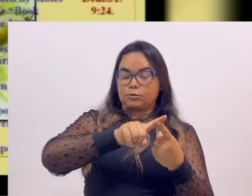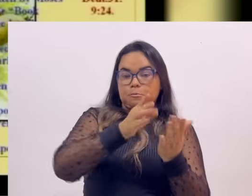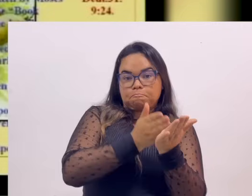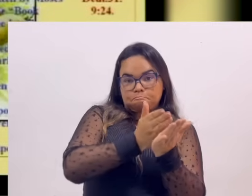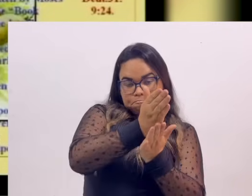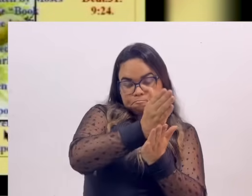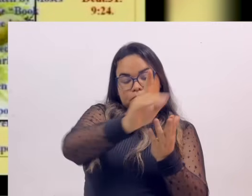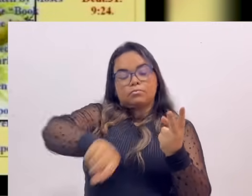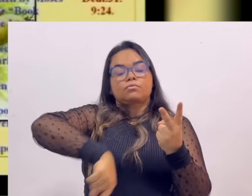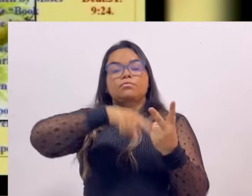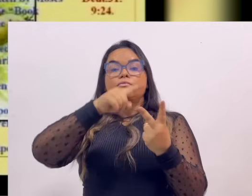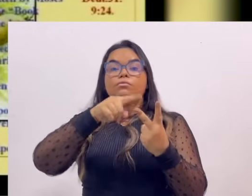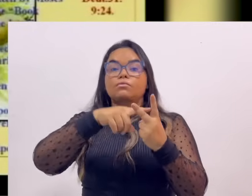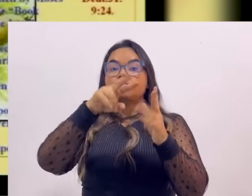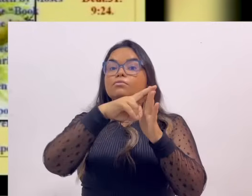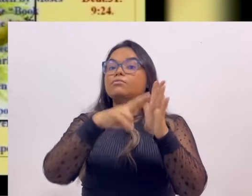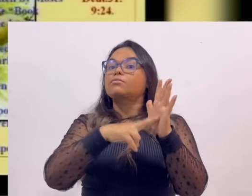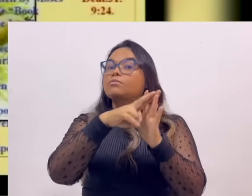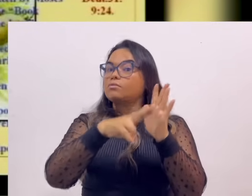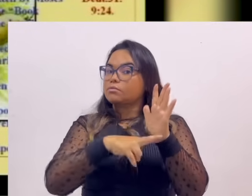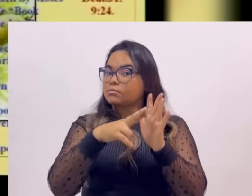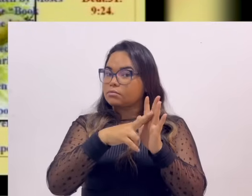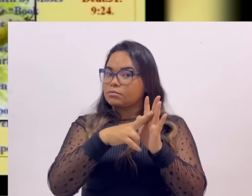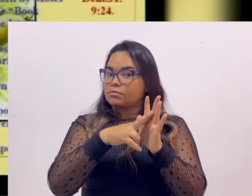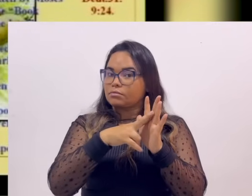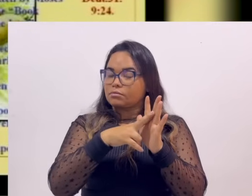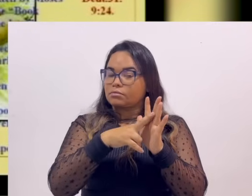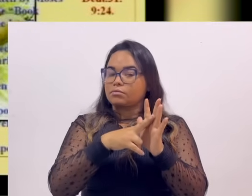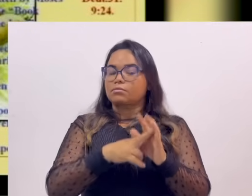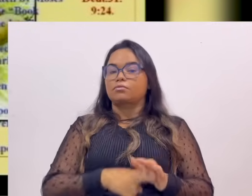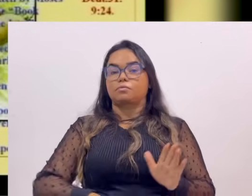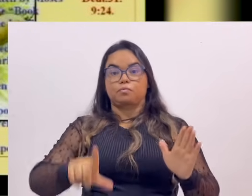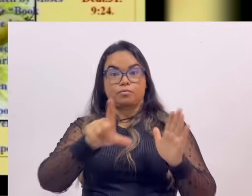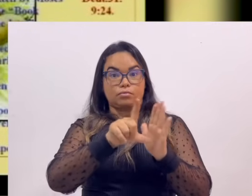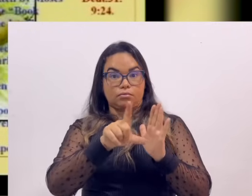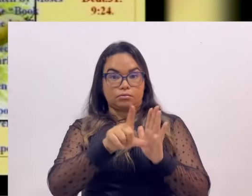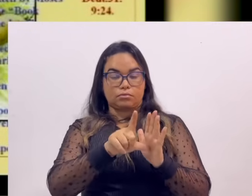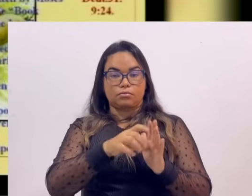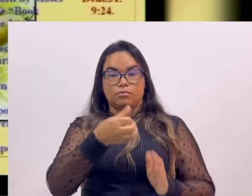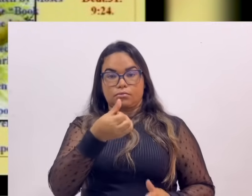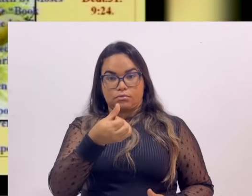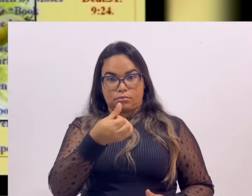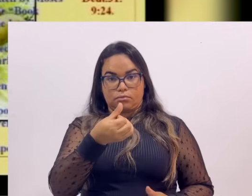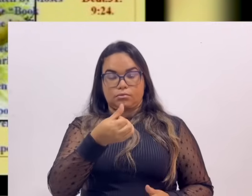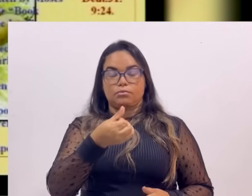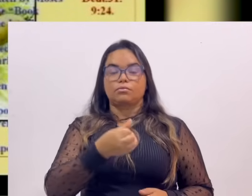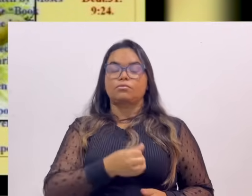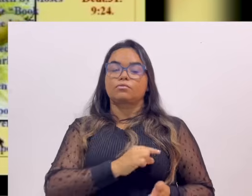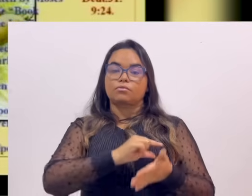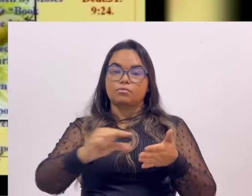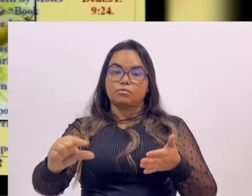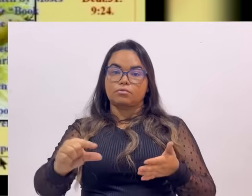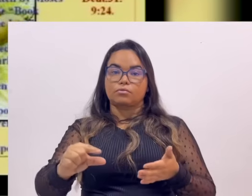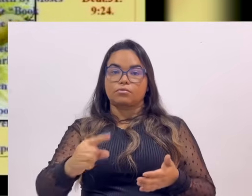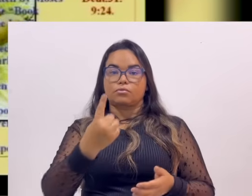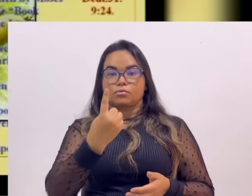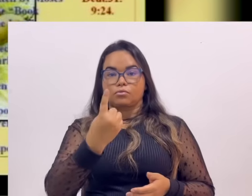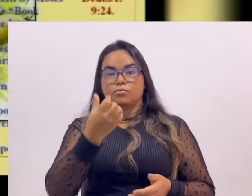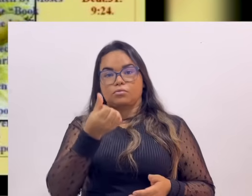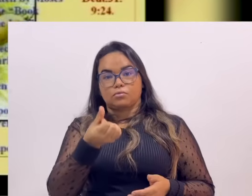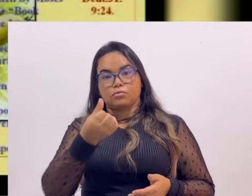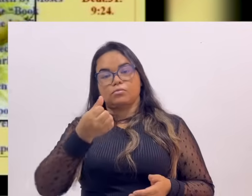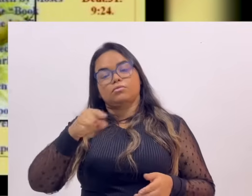E o objetivo era revelar o remédio para o pecado. Levítico 6, 1, 6 e 7 João